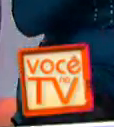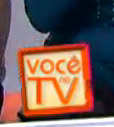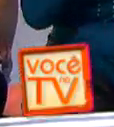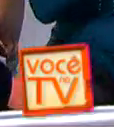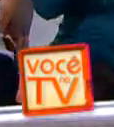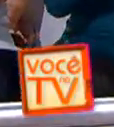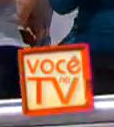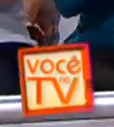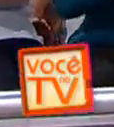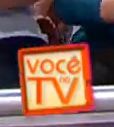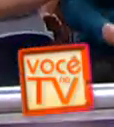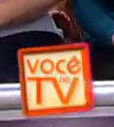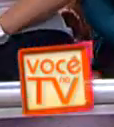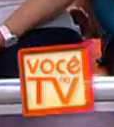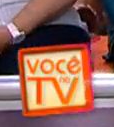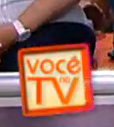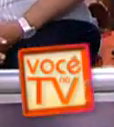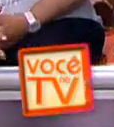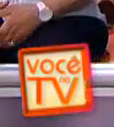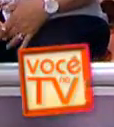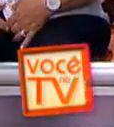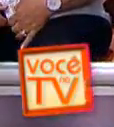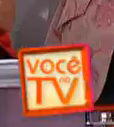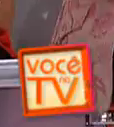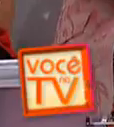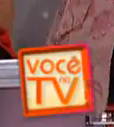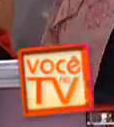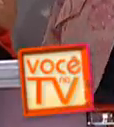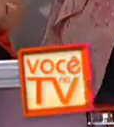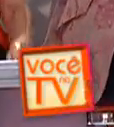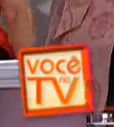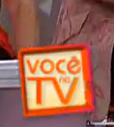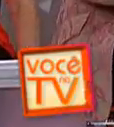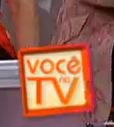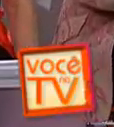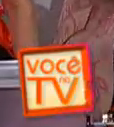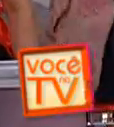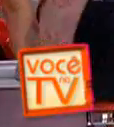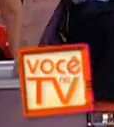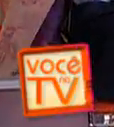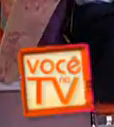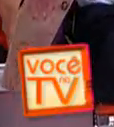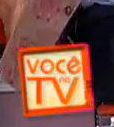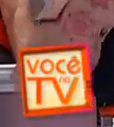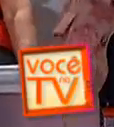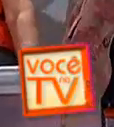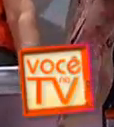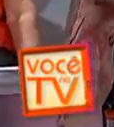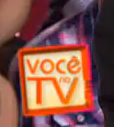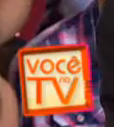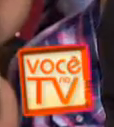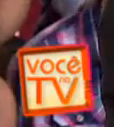Há muitas destas senhoras, certamente, lá para os idos de 60, se atiravam ao chão quando tu passavas. Ai,